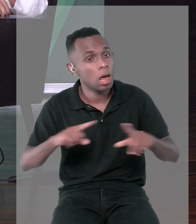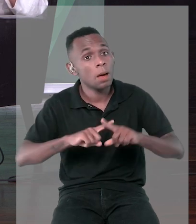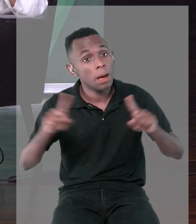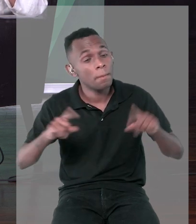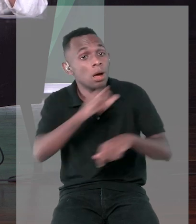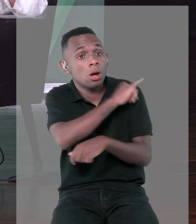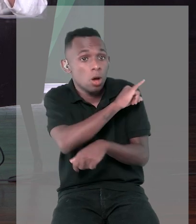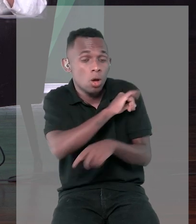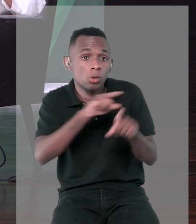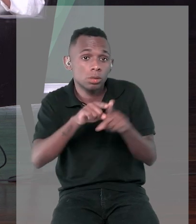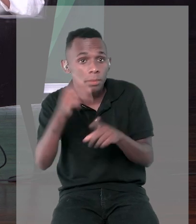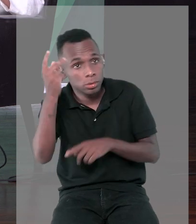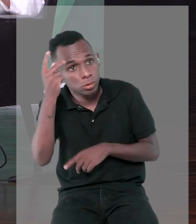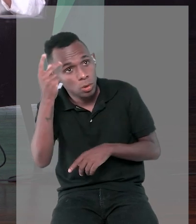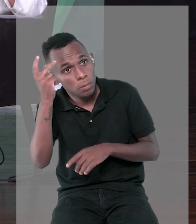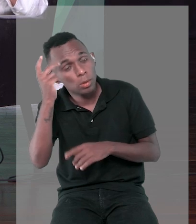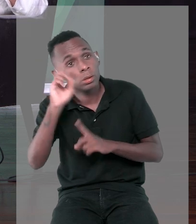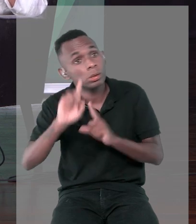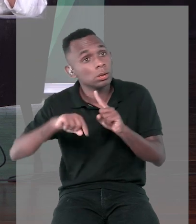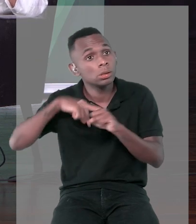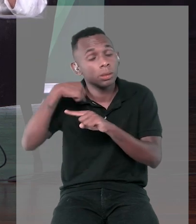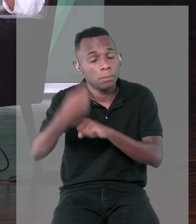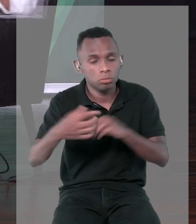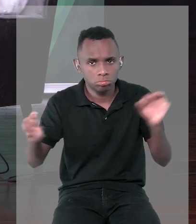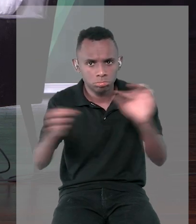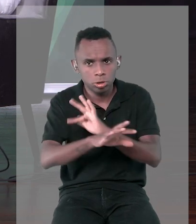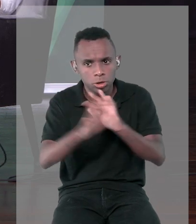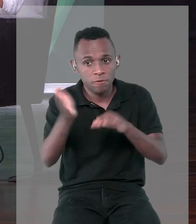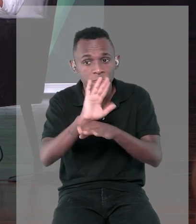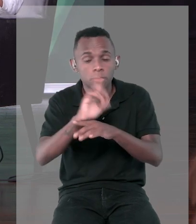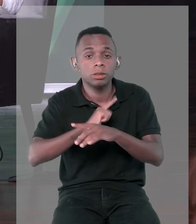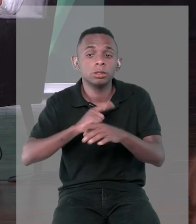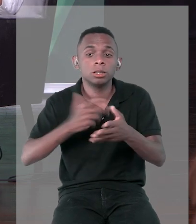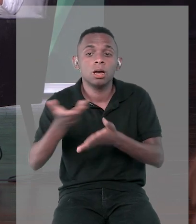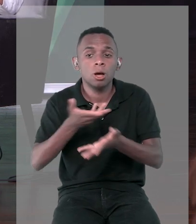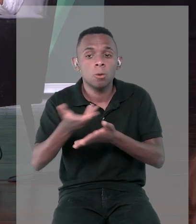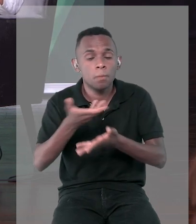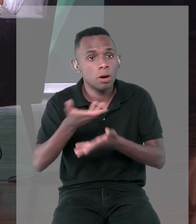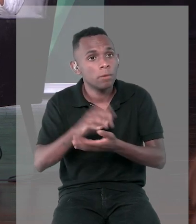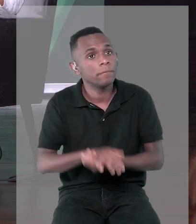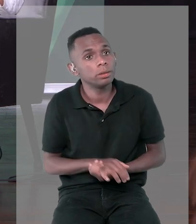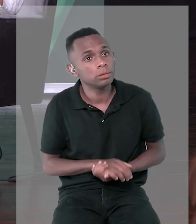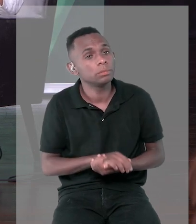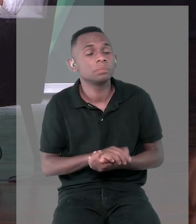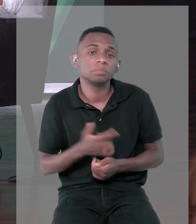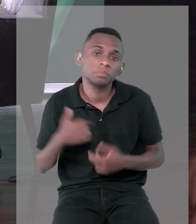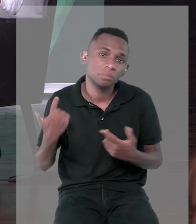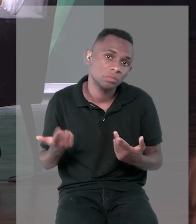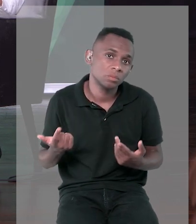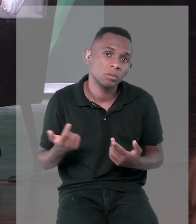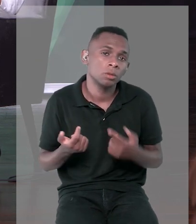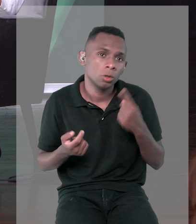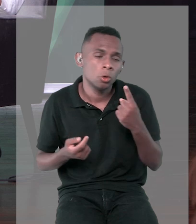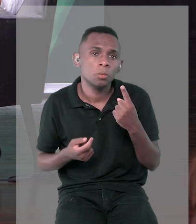no Rio e lá em São Paulo, noutra mostra, depois da sessão, tem uma conversa. Né? Então, houve pelo